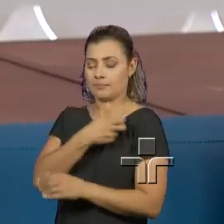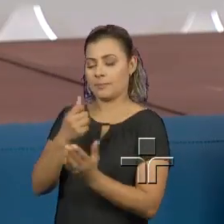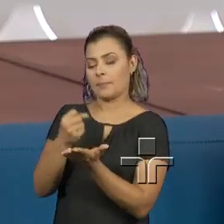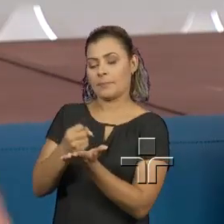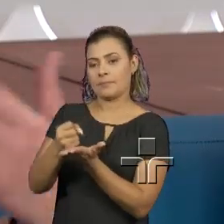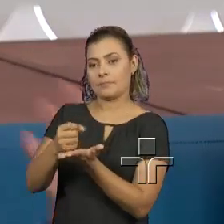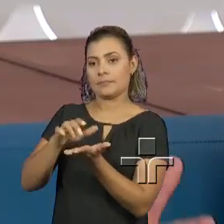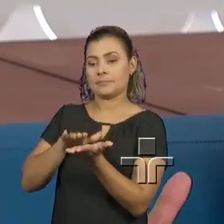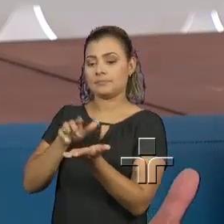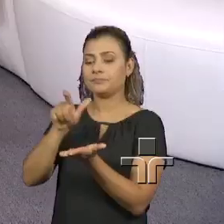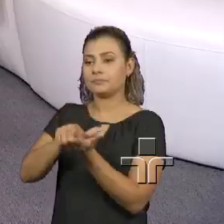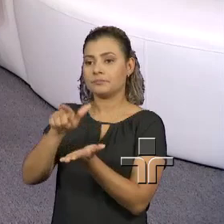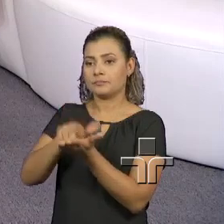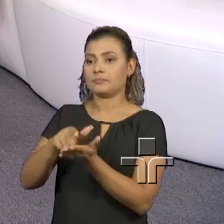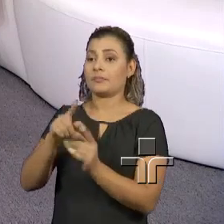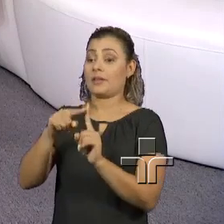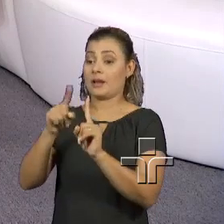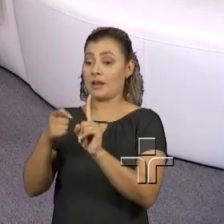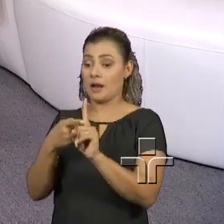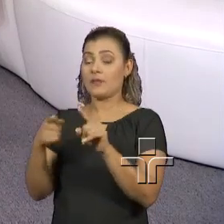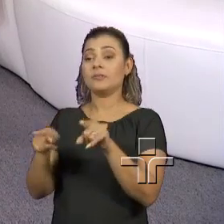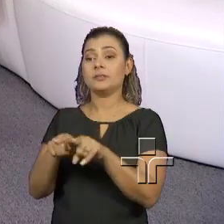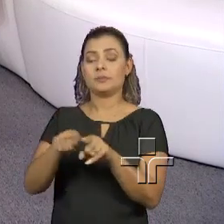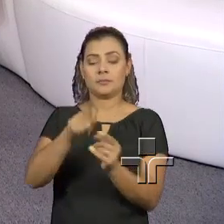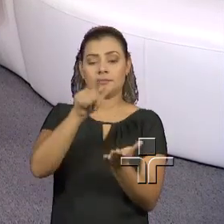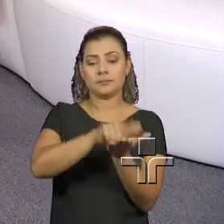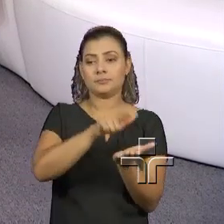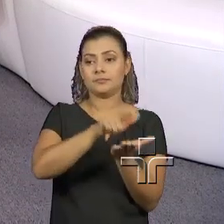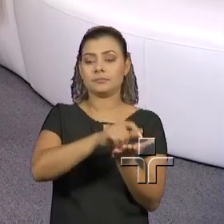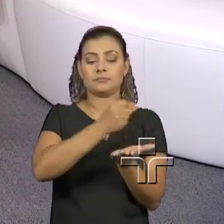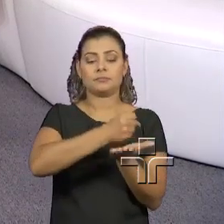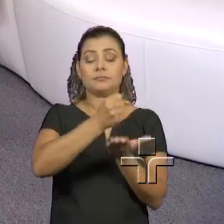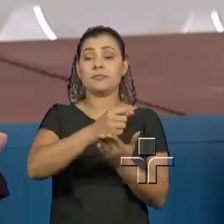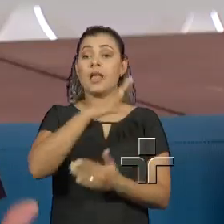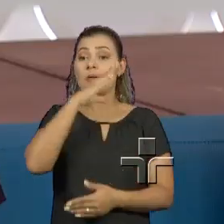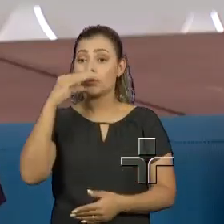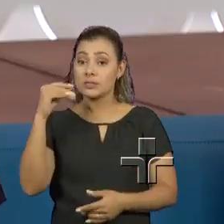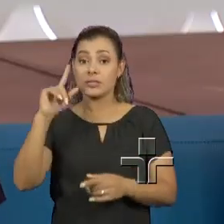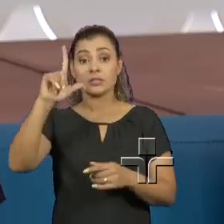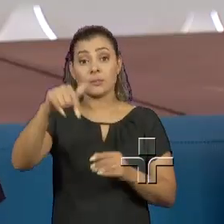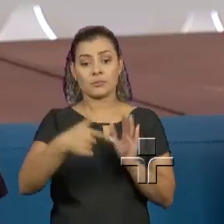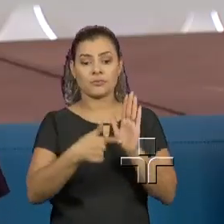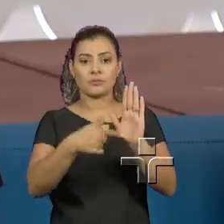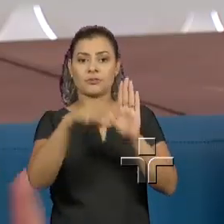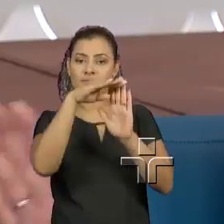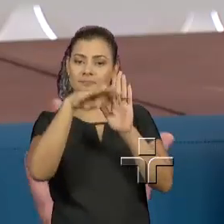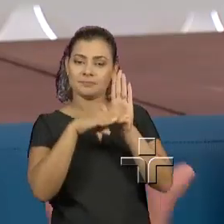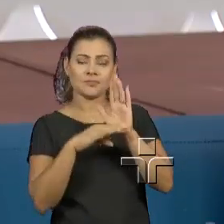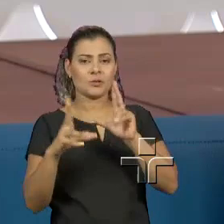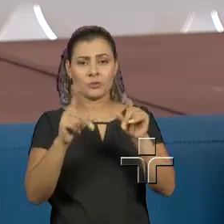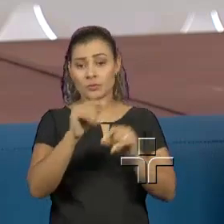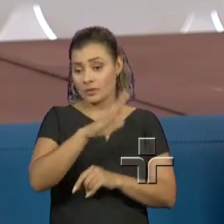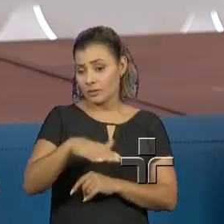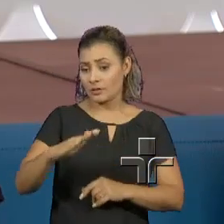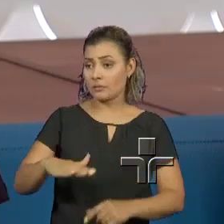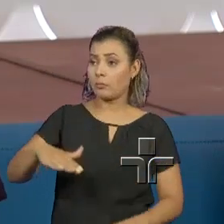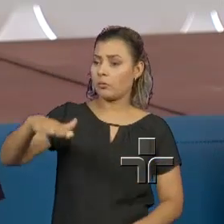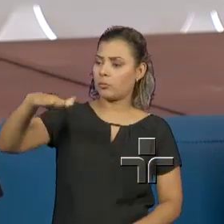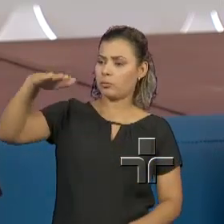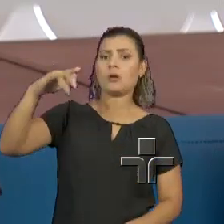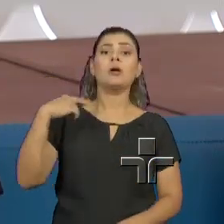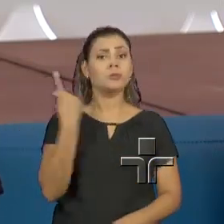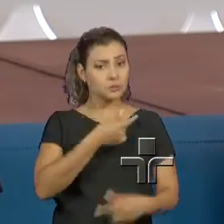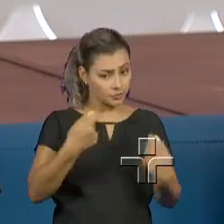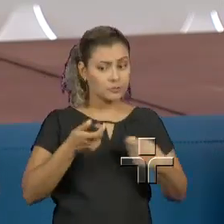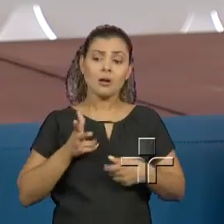da grávida e tem também a carteirinha de vacinação dos adolescentes, né? No próximo bloco a gente vai falar disso porque as crianças crescem e a gente ainda